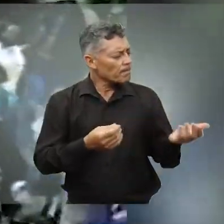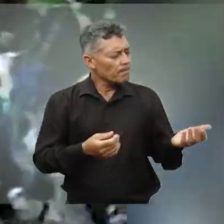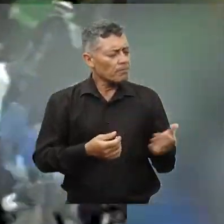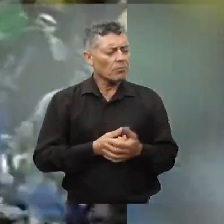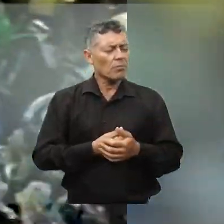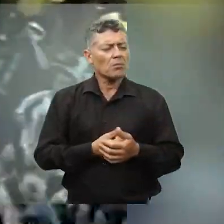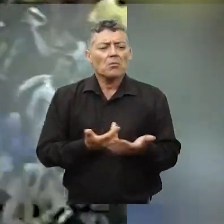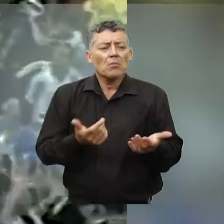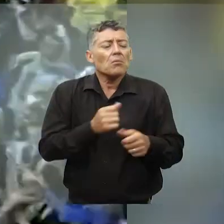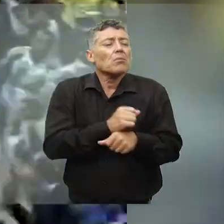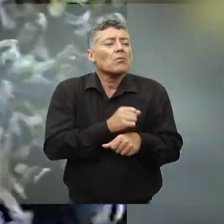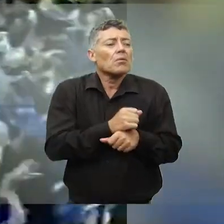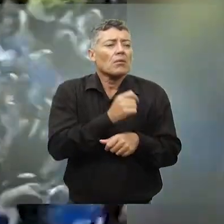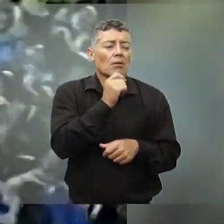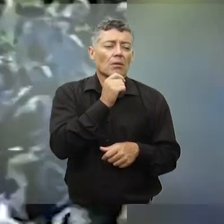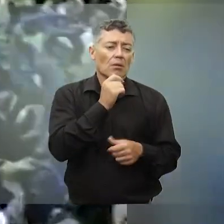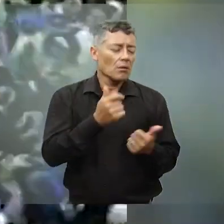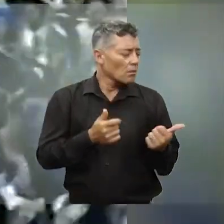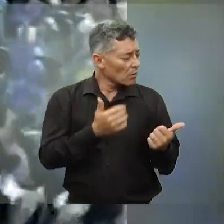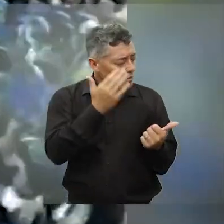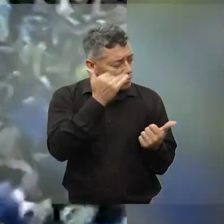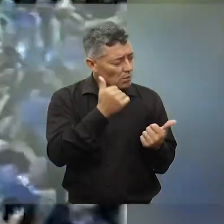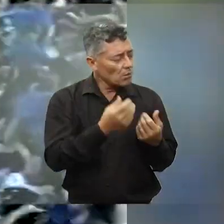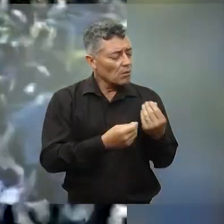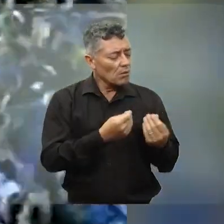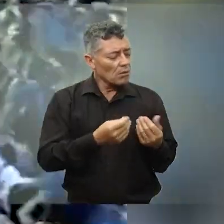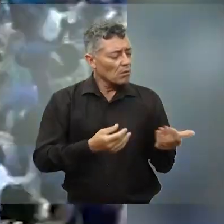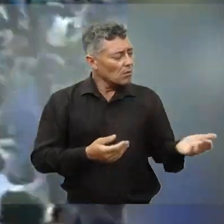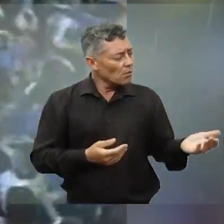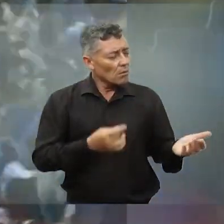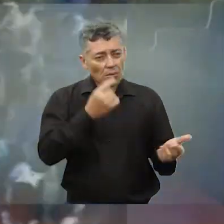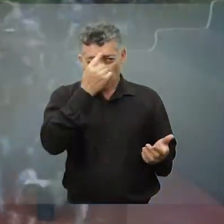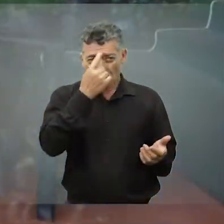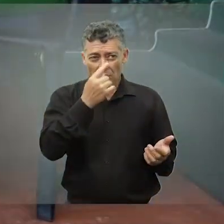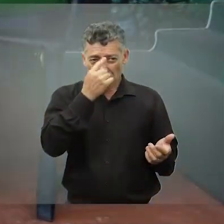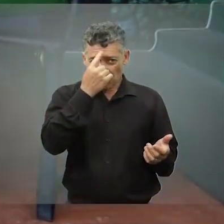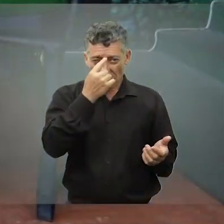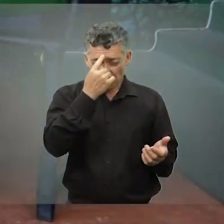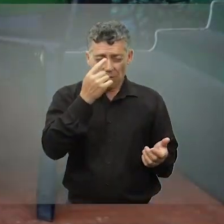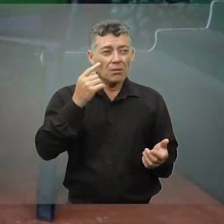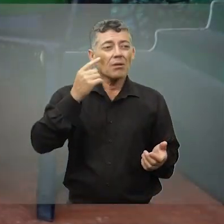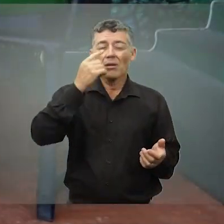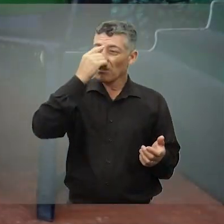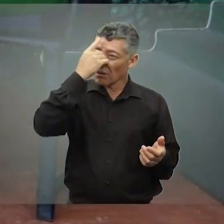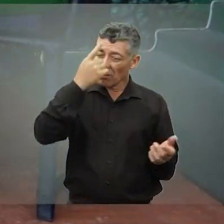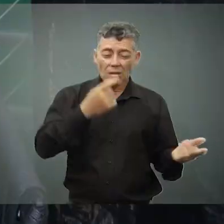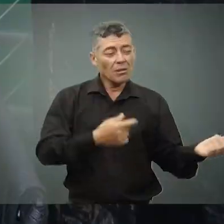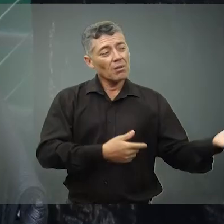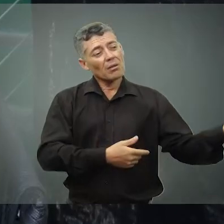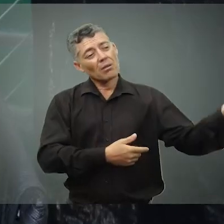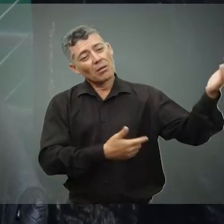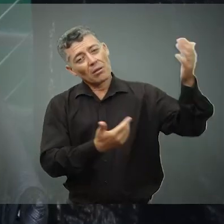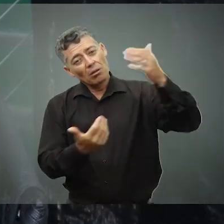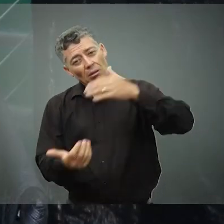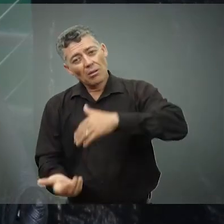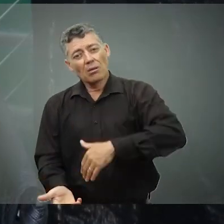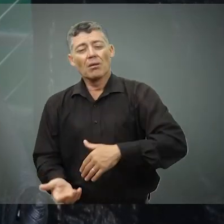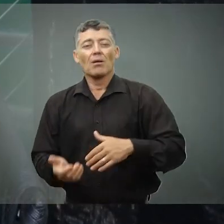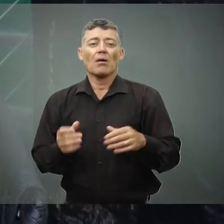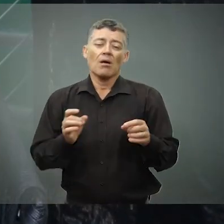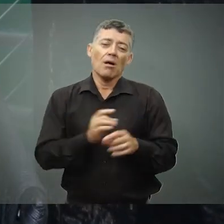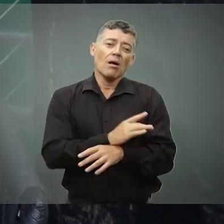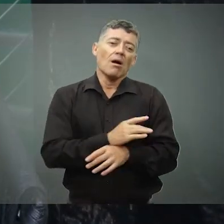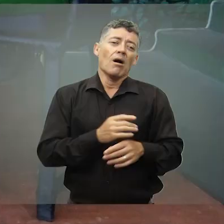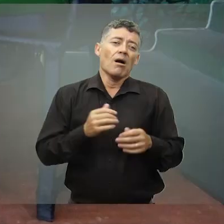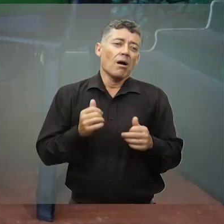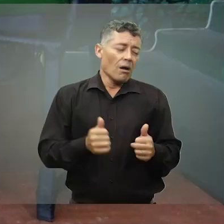ninguém estava esperando. E eu queria saber, assim, como é que quando você vai criar, essa ideia já vem com antecipação, você já vai pensando, quero fazer algo diferente